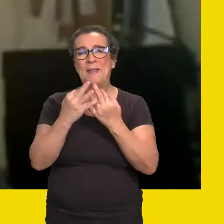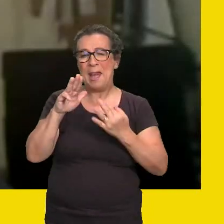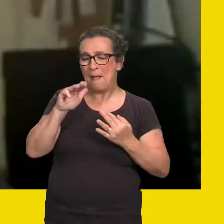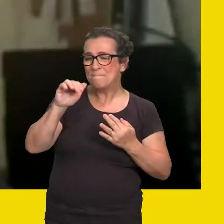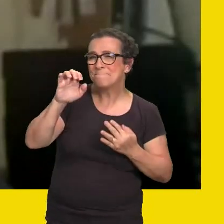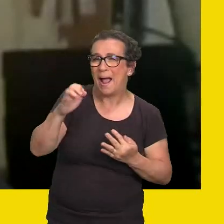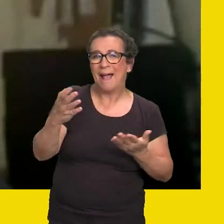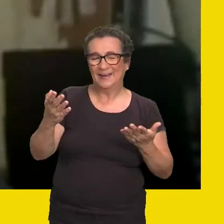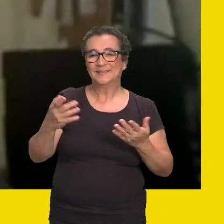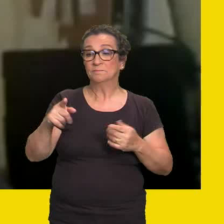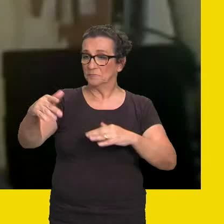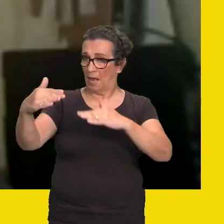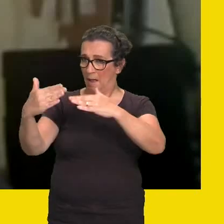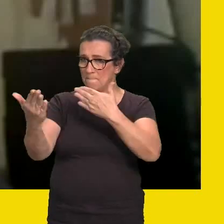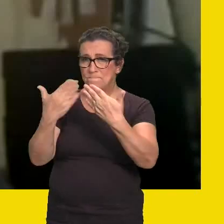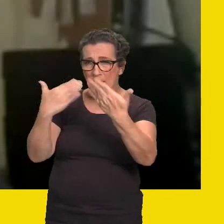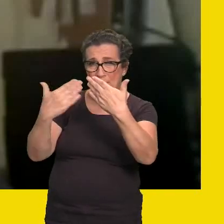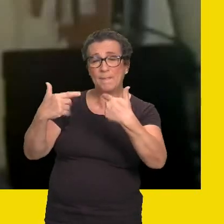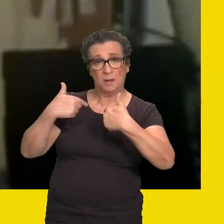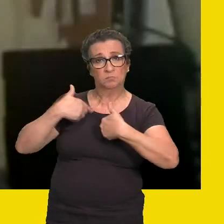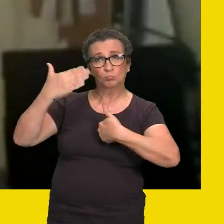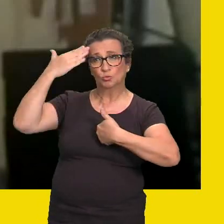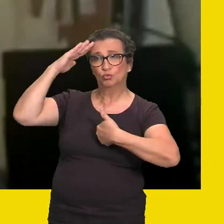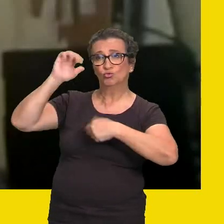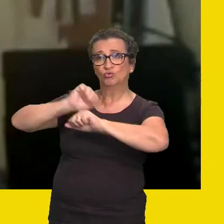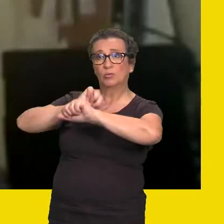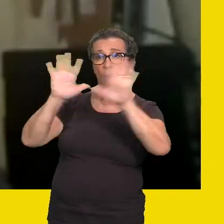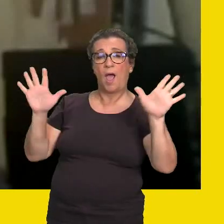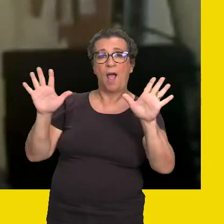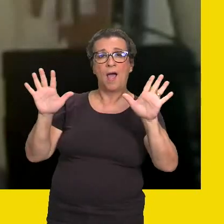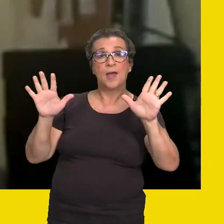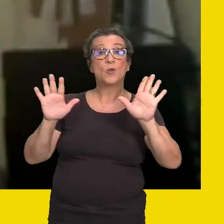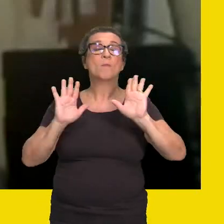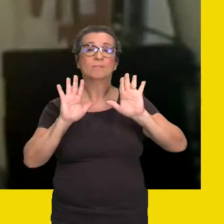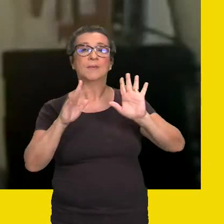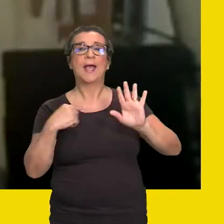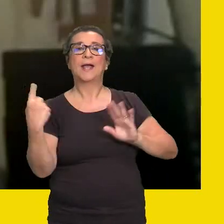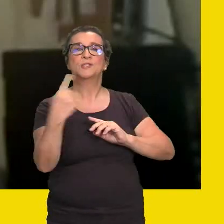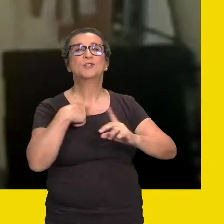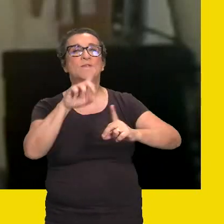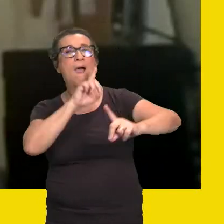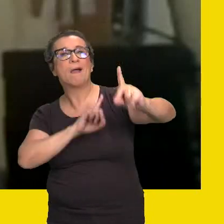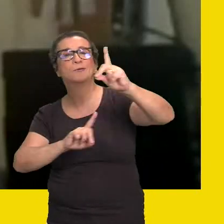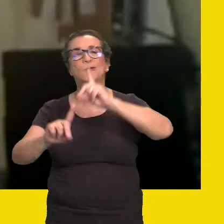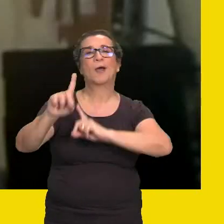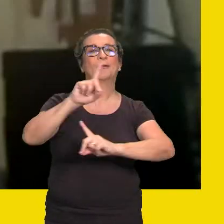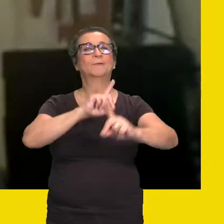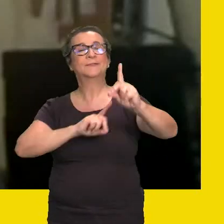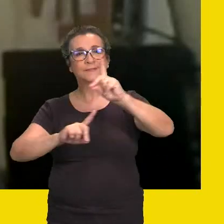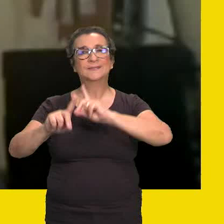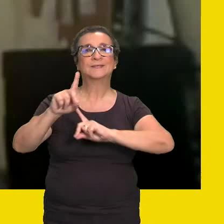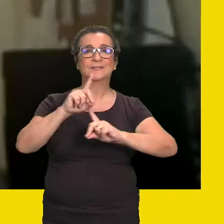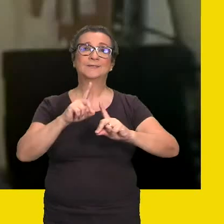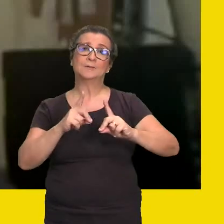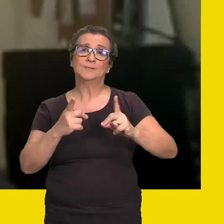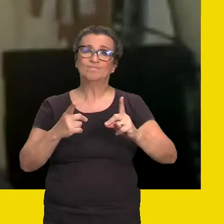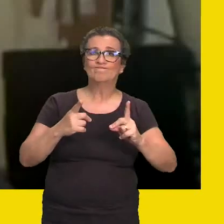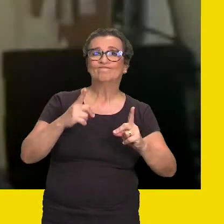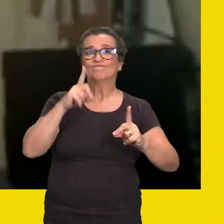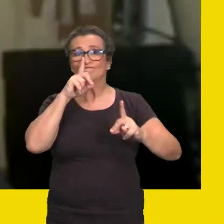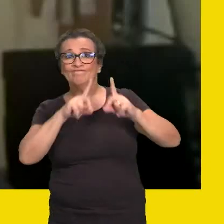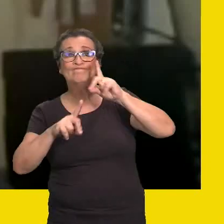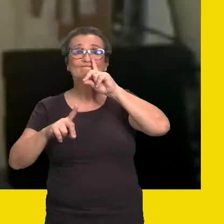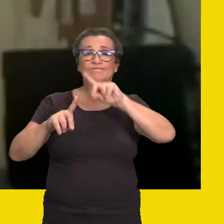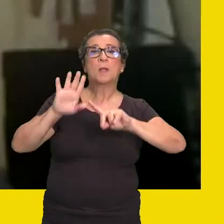ele conversando comigo, eu entendo numa boa. E a gente vai dialogando com as limitações, mas a gente vai